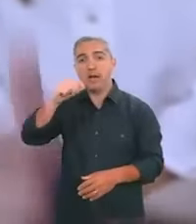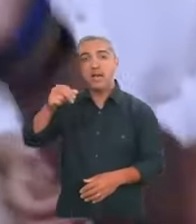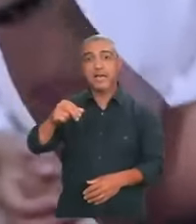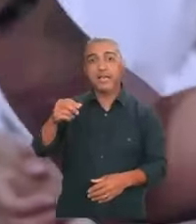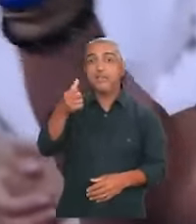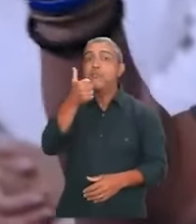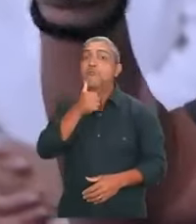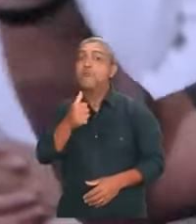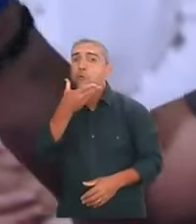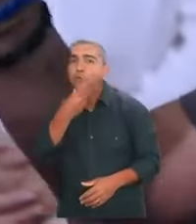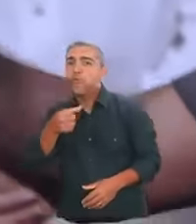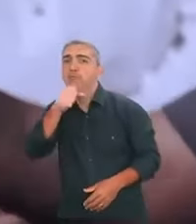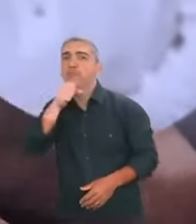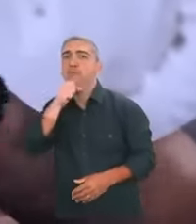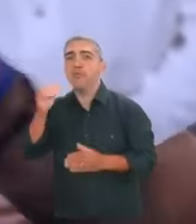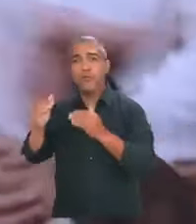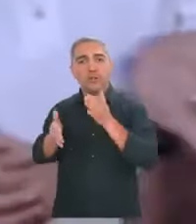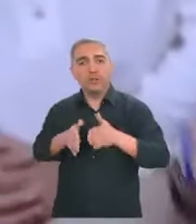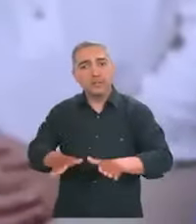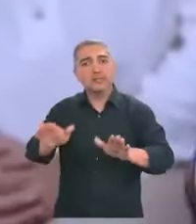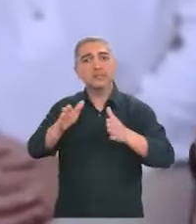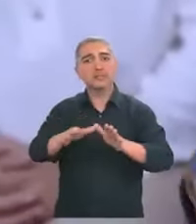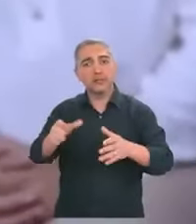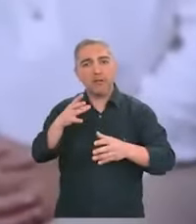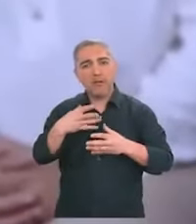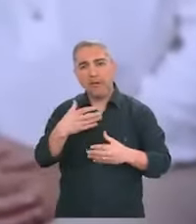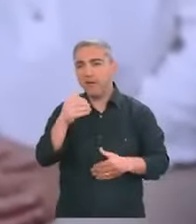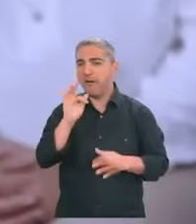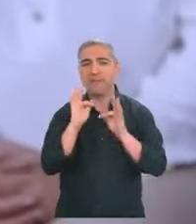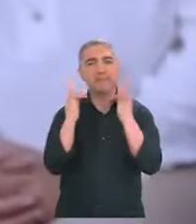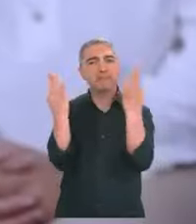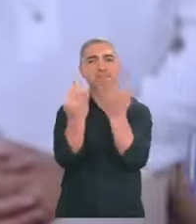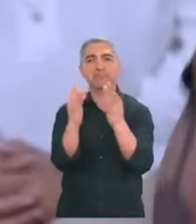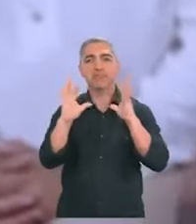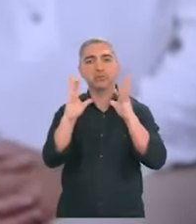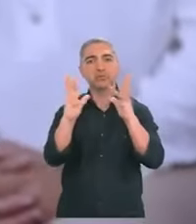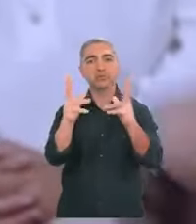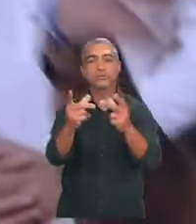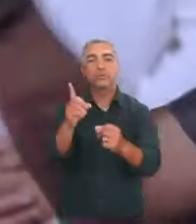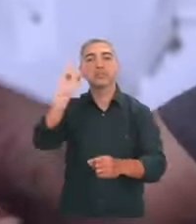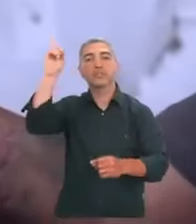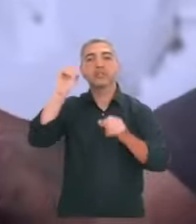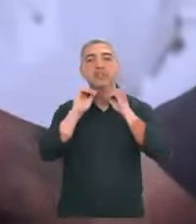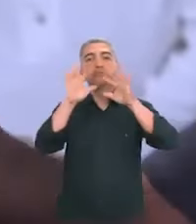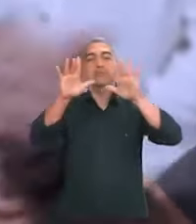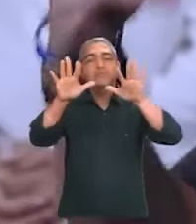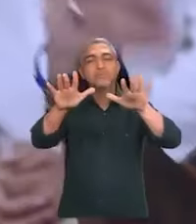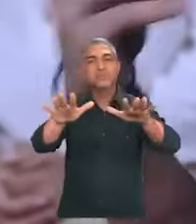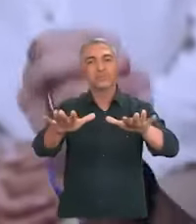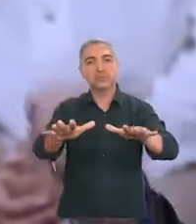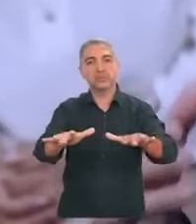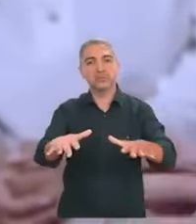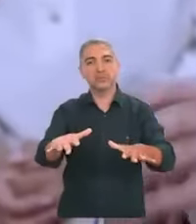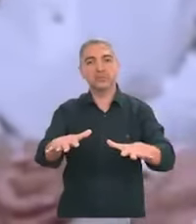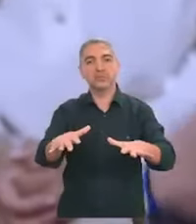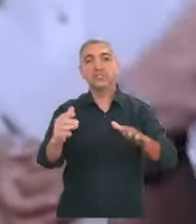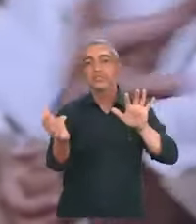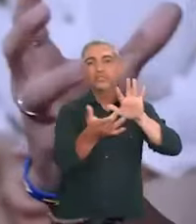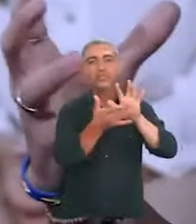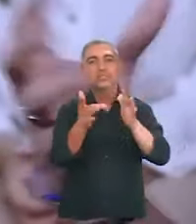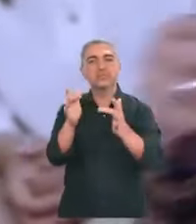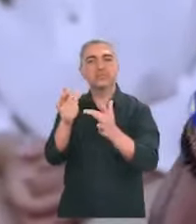E isso aí é Deus, cara, não é mérito humano, é Jesus em nós, né? Não tem nada a ver só